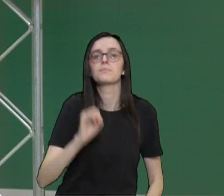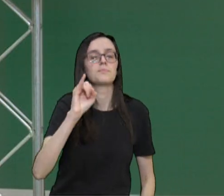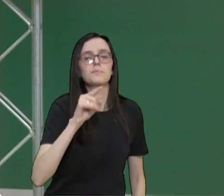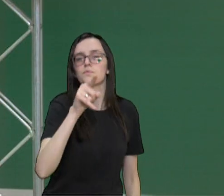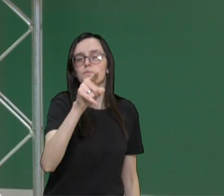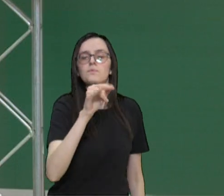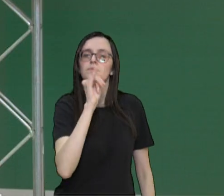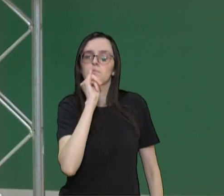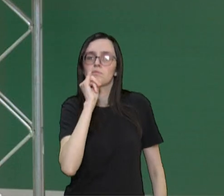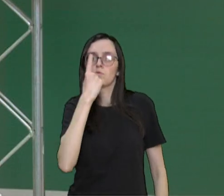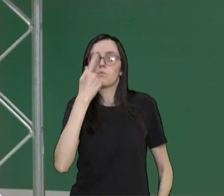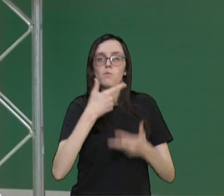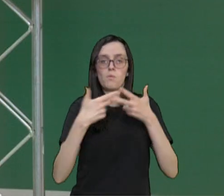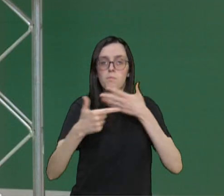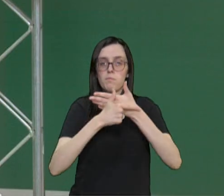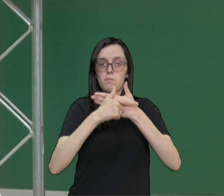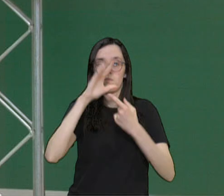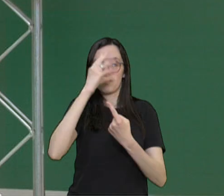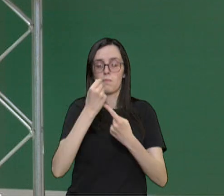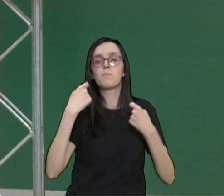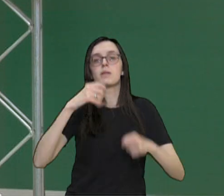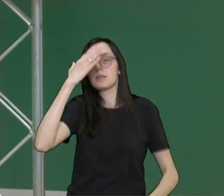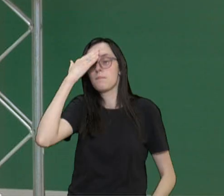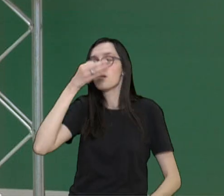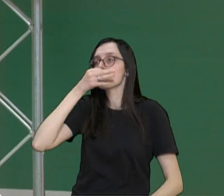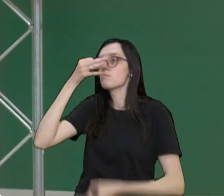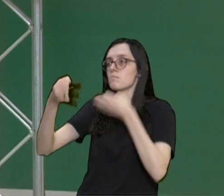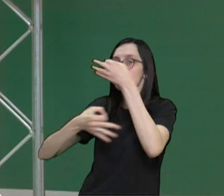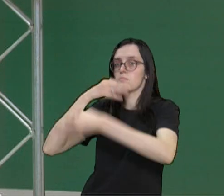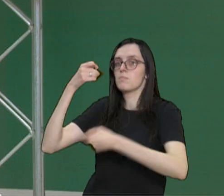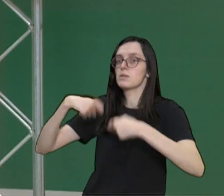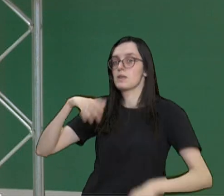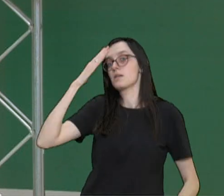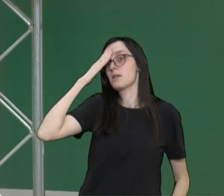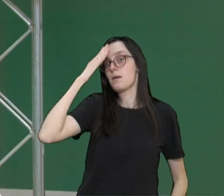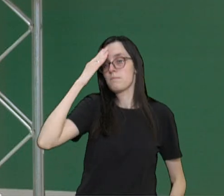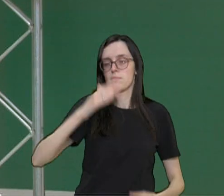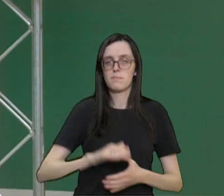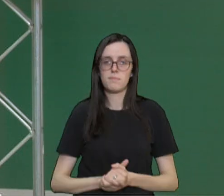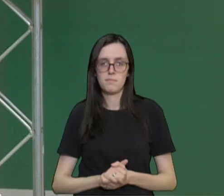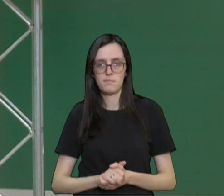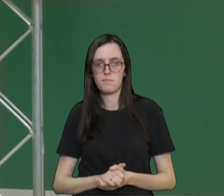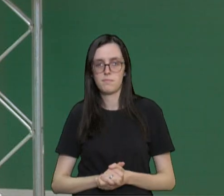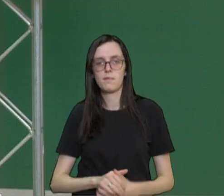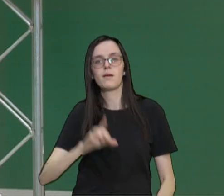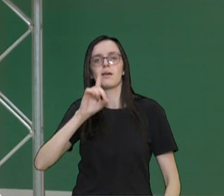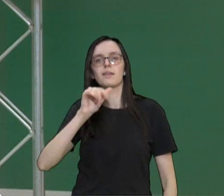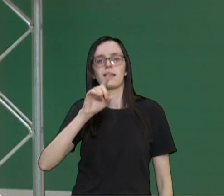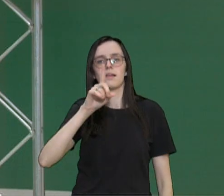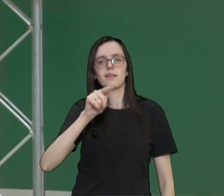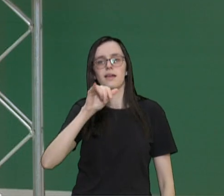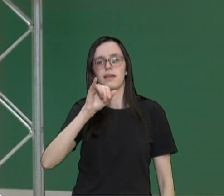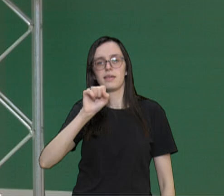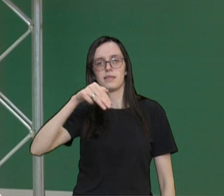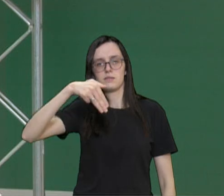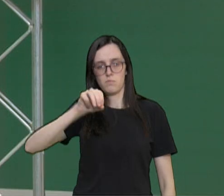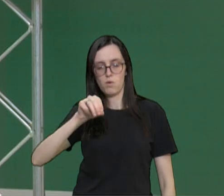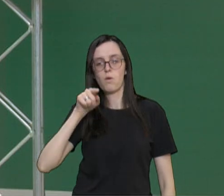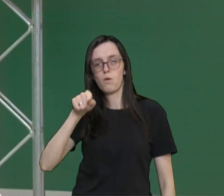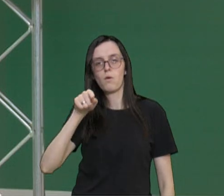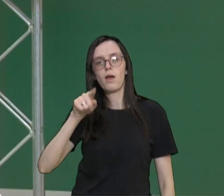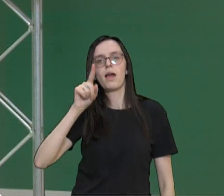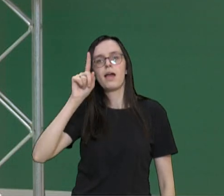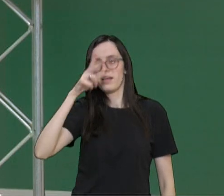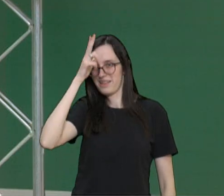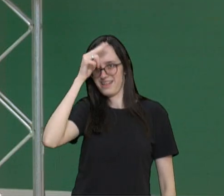para você, uma das funções da arte é você saber criticar, você ser crítico. Tá? No dadaísmo, ela é uma arte totalmente